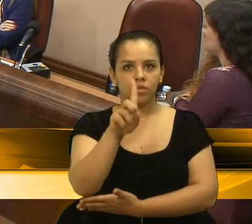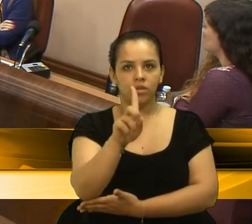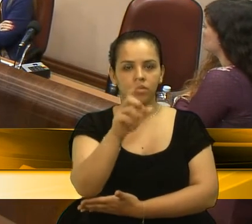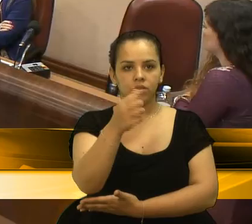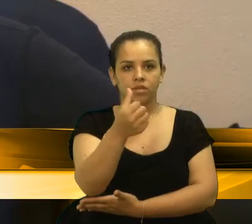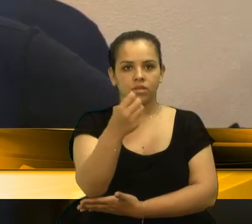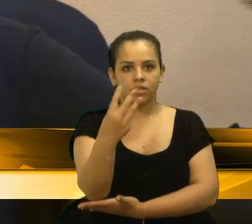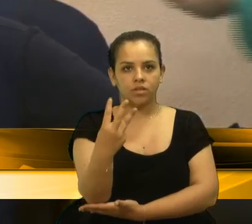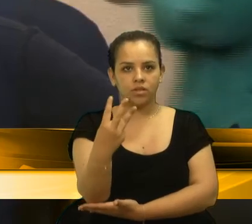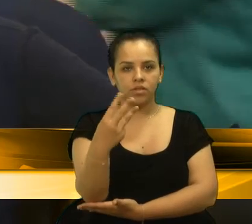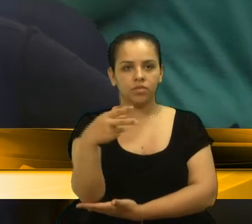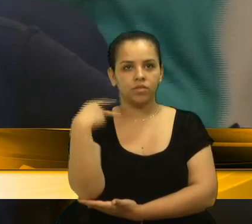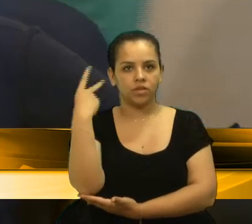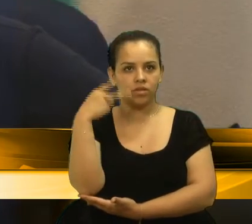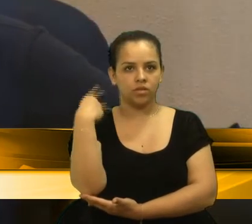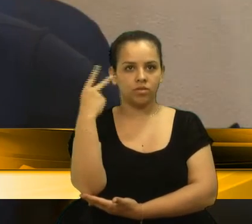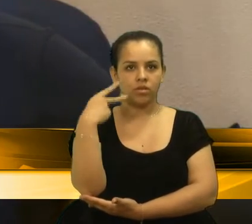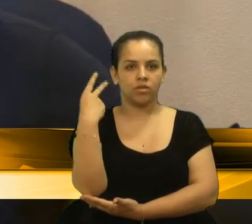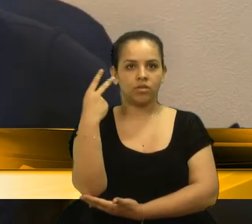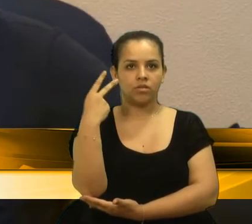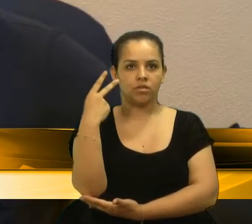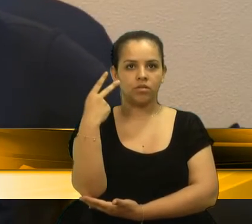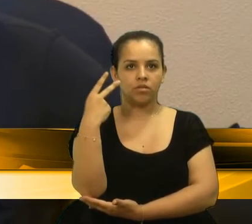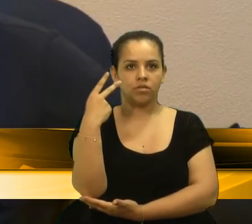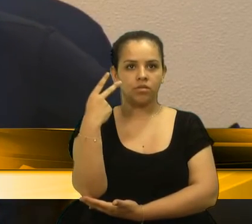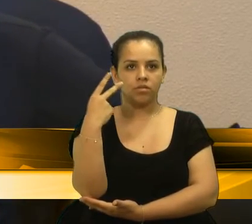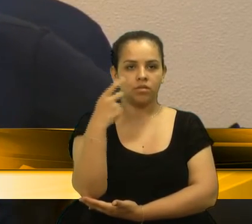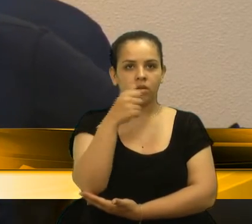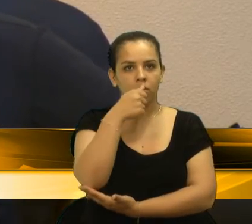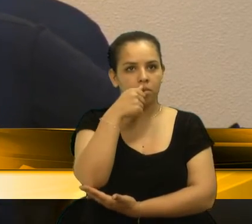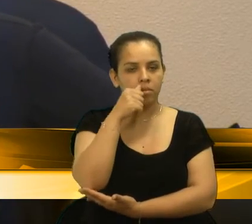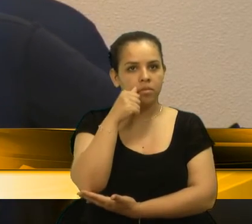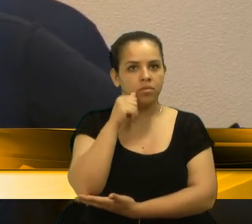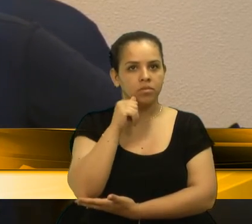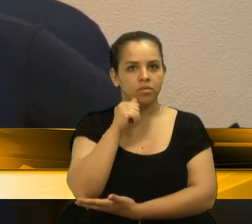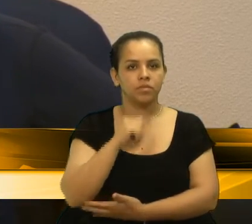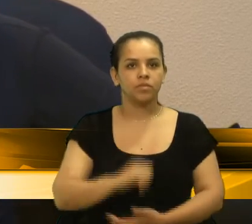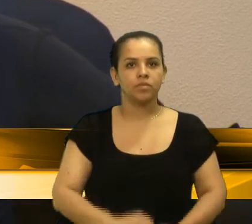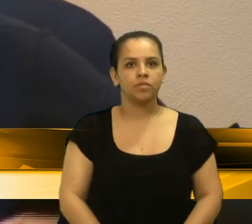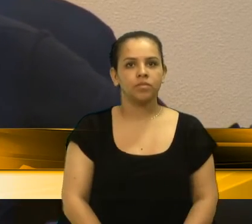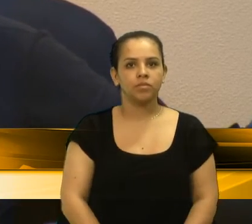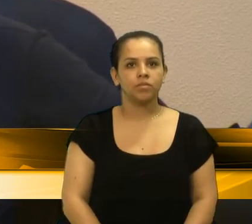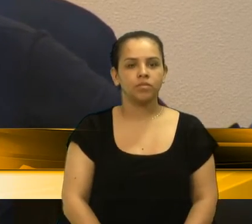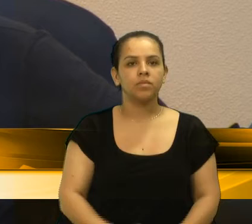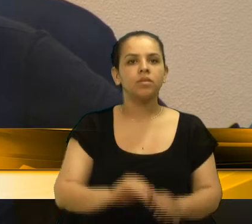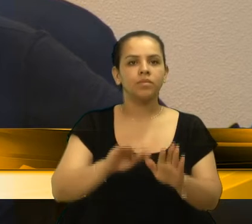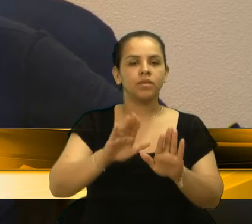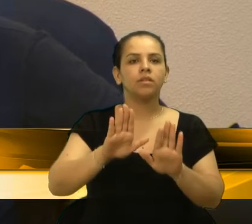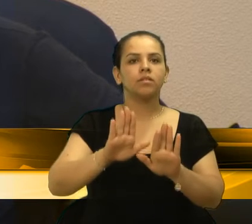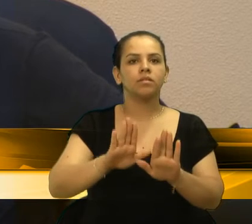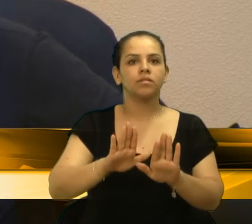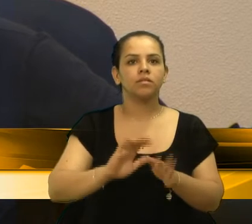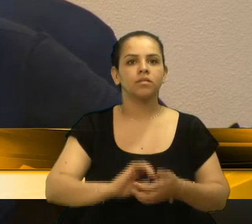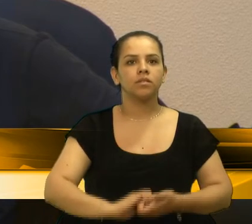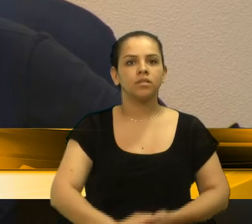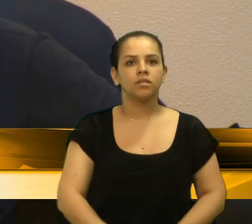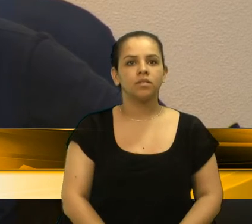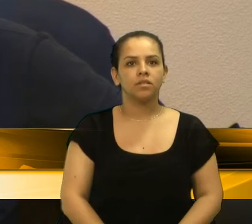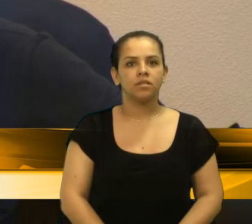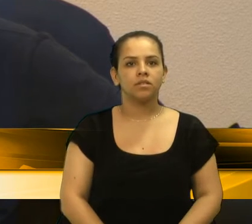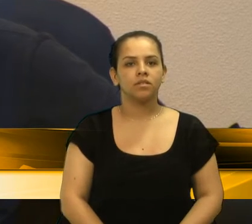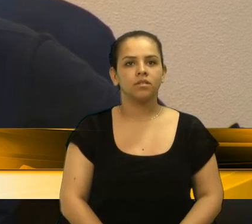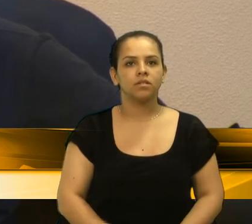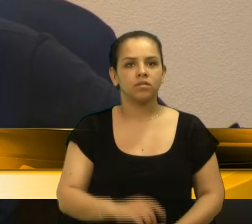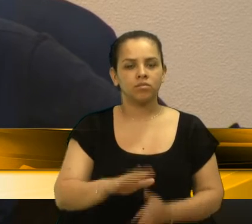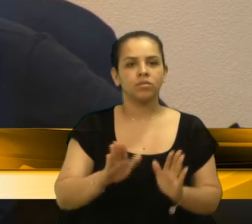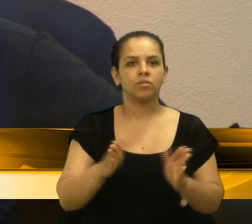2163. Vereadora Paula Iores. Então, por favor, fazer filha, essa não, pergunta. Senta um pouquinho. Senta um o pouquinho, senhor por favor. E a sua congregação se sentiram cerceados nos direitos de usar